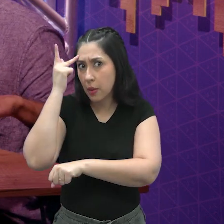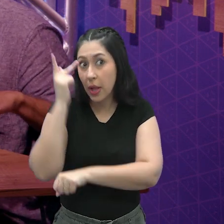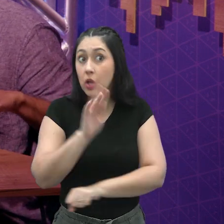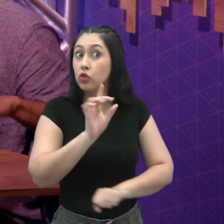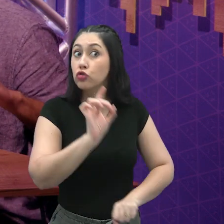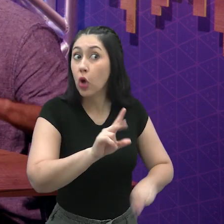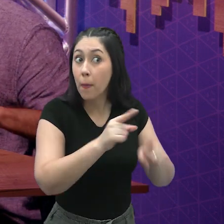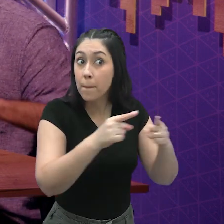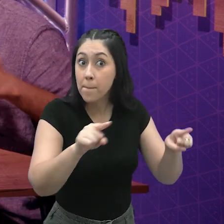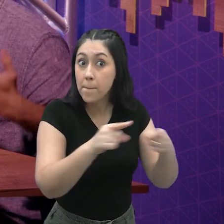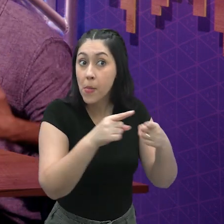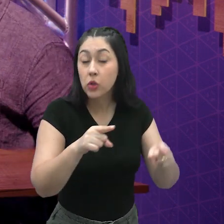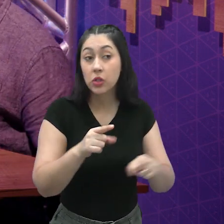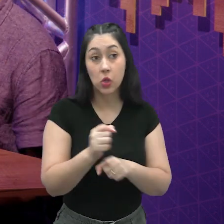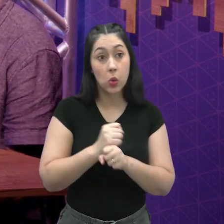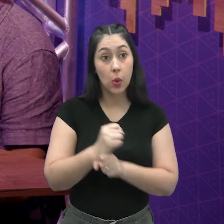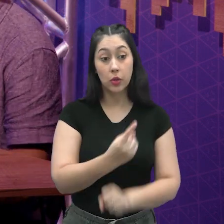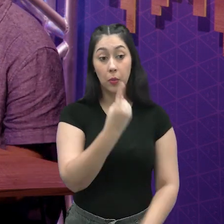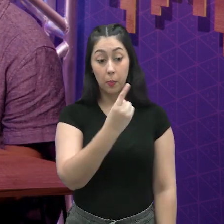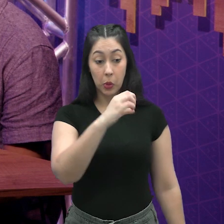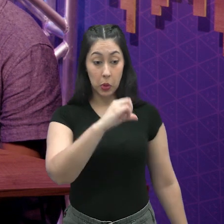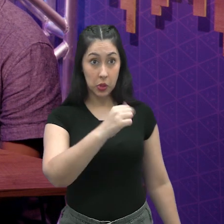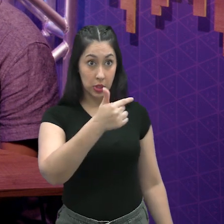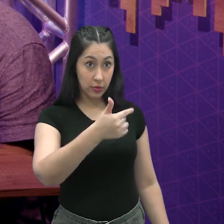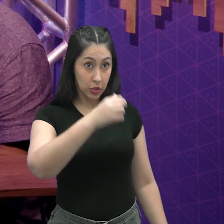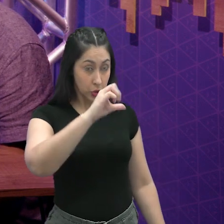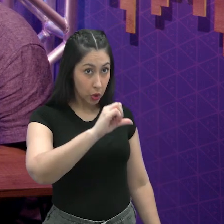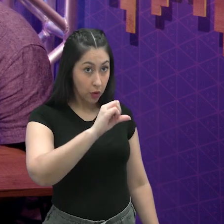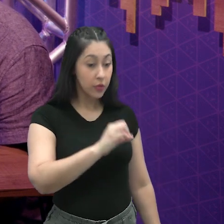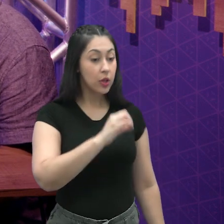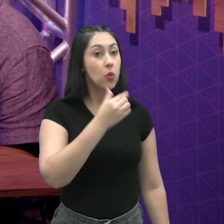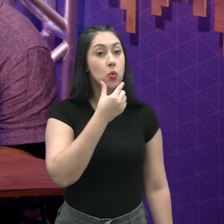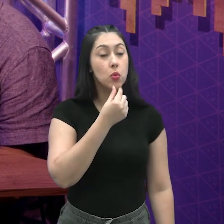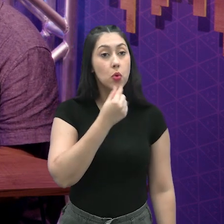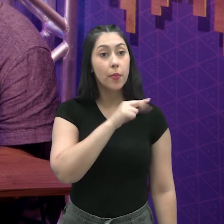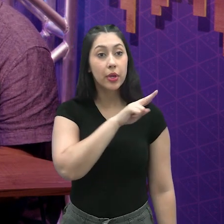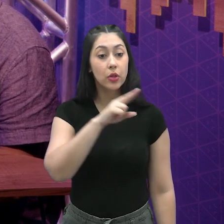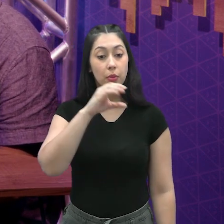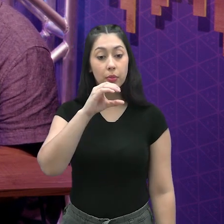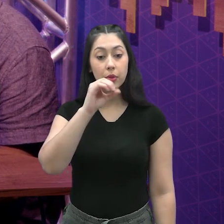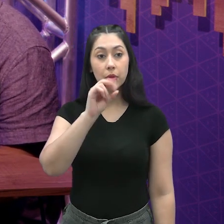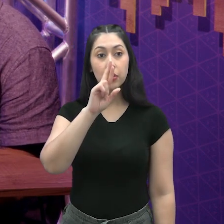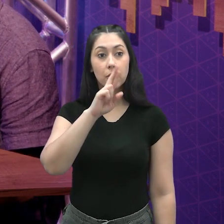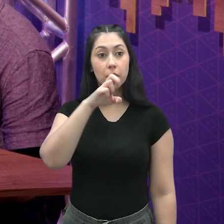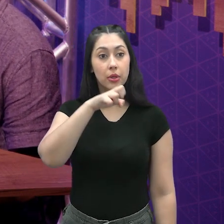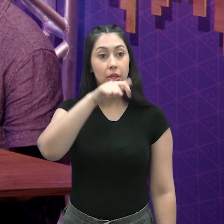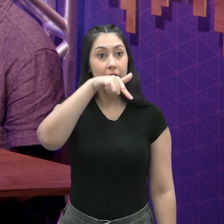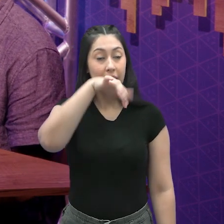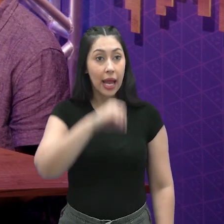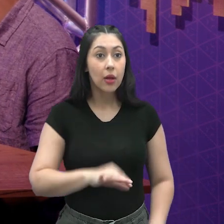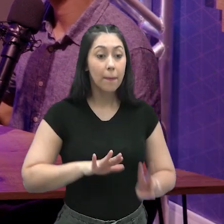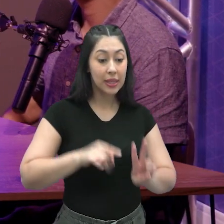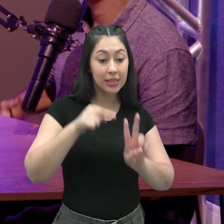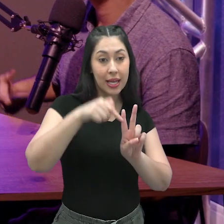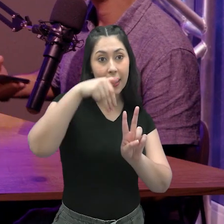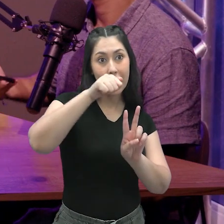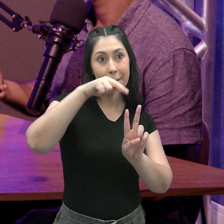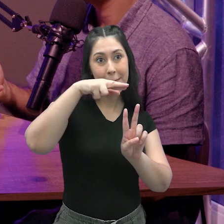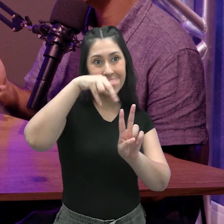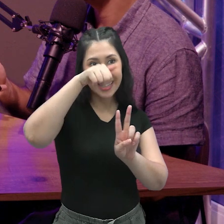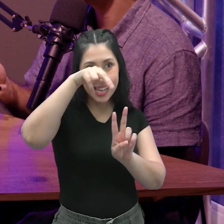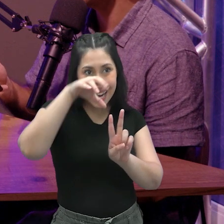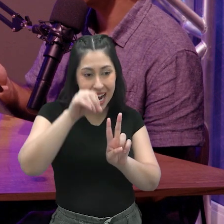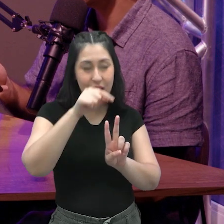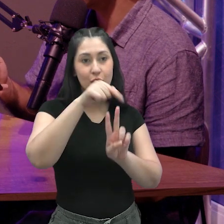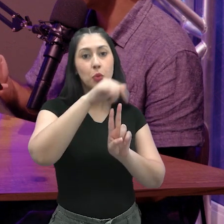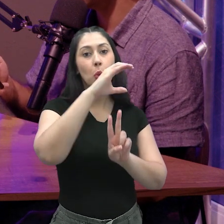música, música. da música, Em não do povo e tal. 1929, né, pelo Cornélio Pires, até anotei aqui, gravado pela dupla Mariano e Caçula, de